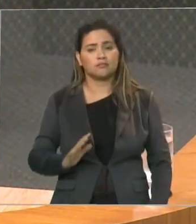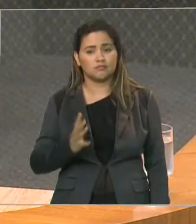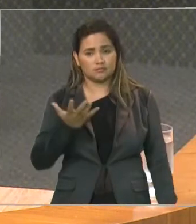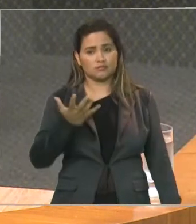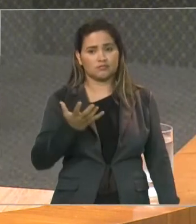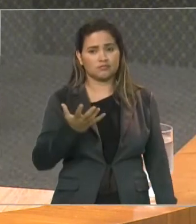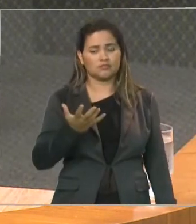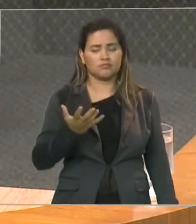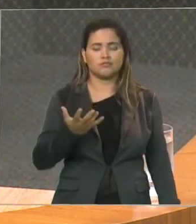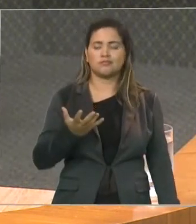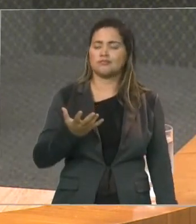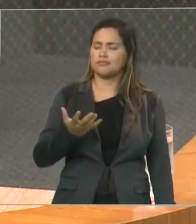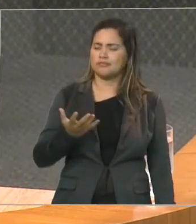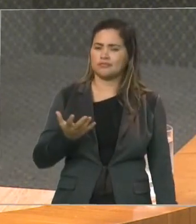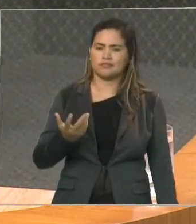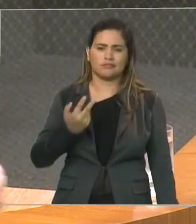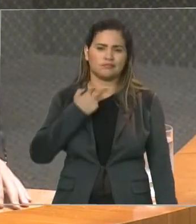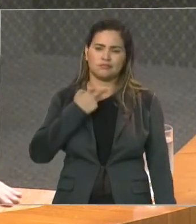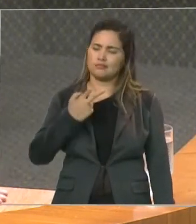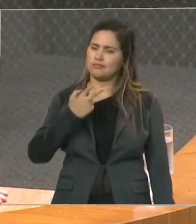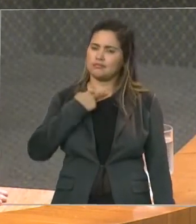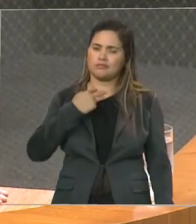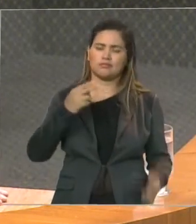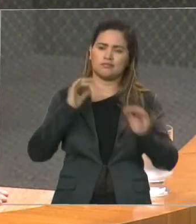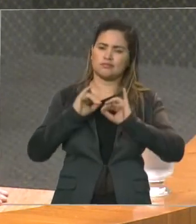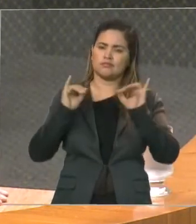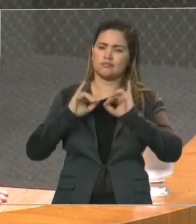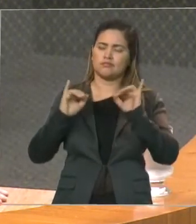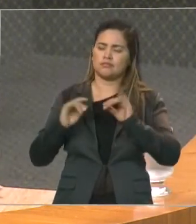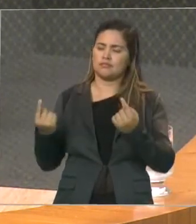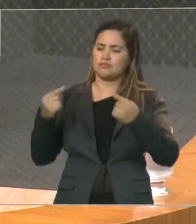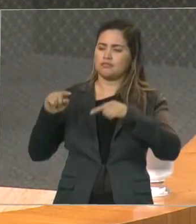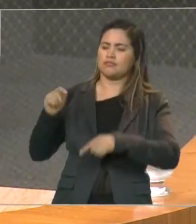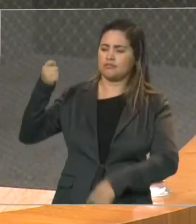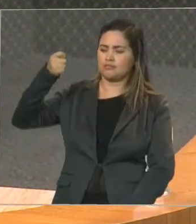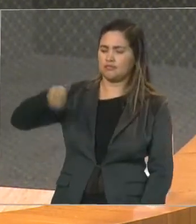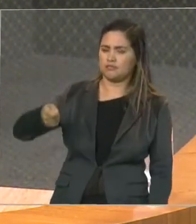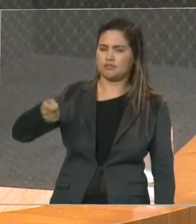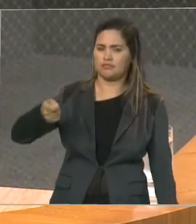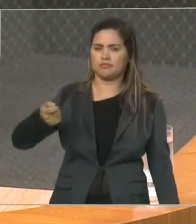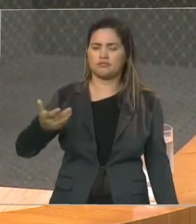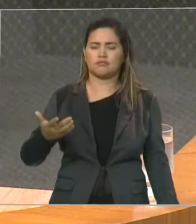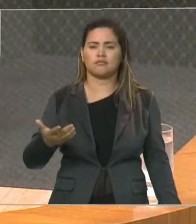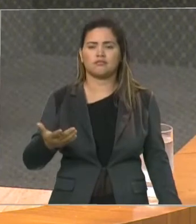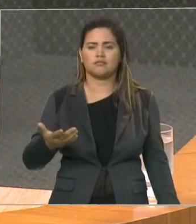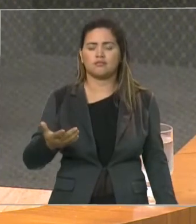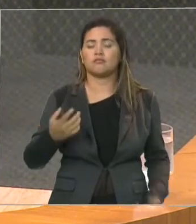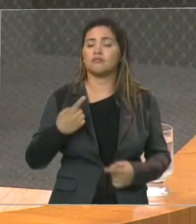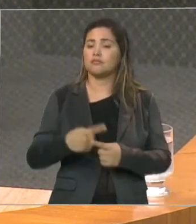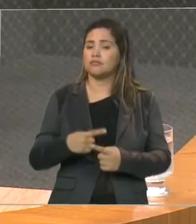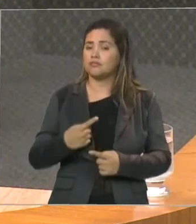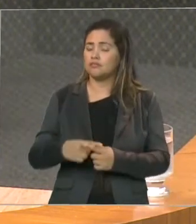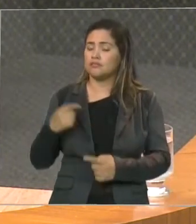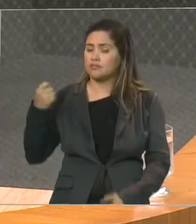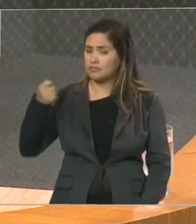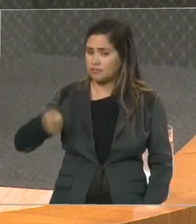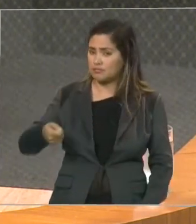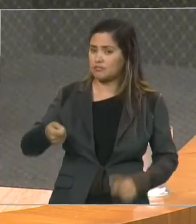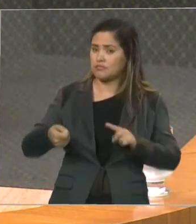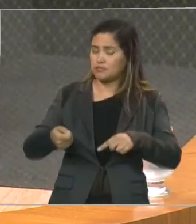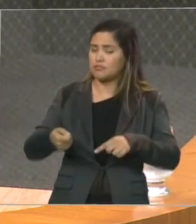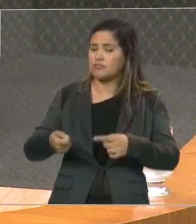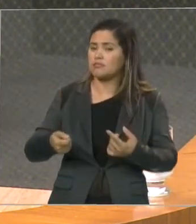que não volte mais a essa tribuna para dizer que é contra a ditadura. Porque ditadura é você evitar que um oficial que está